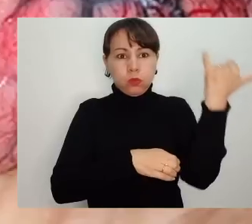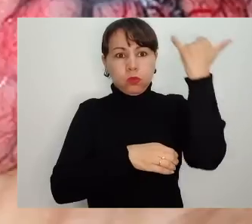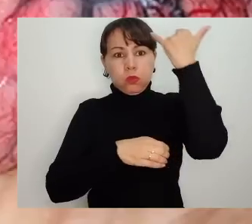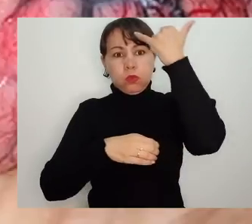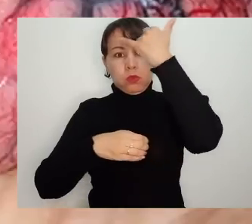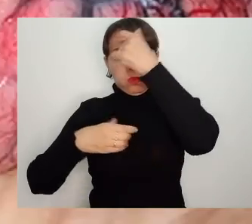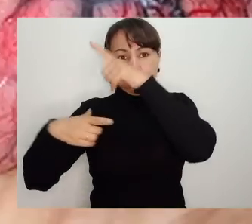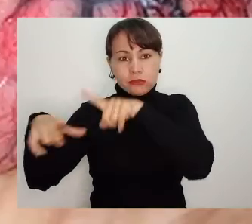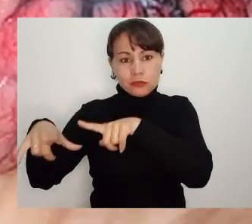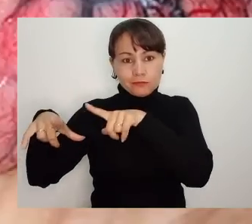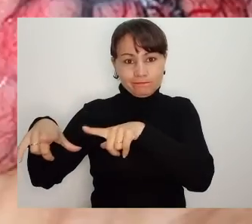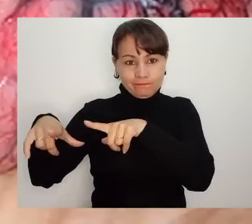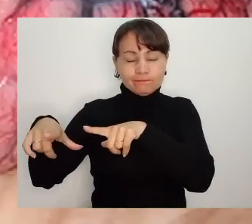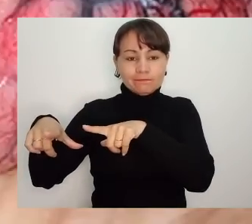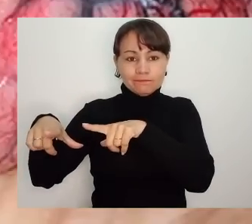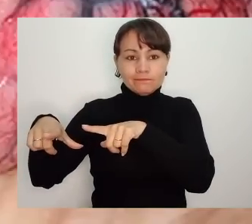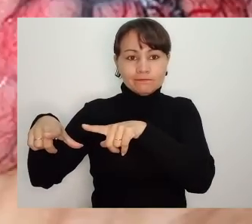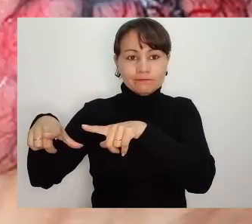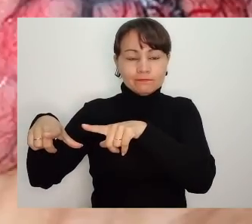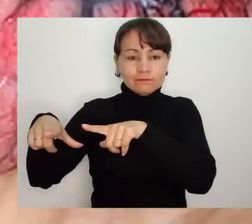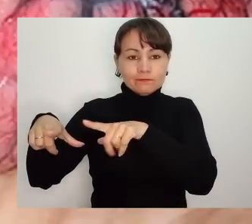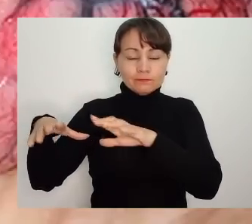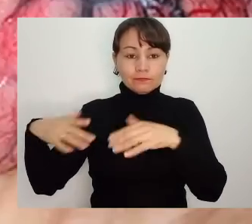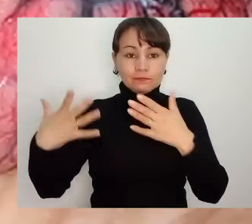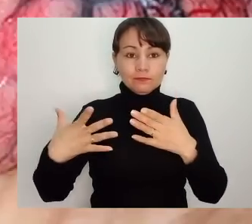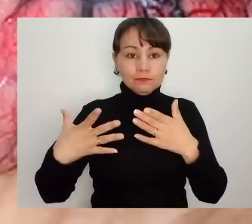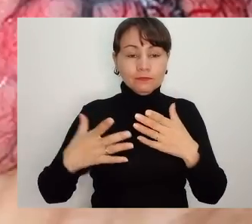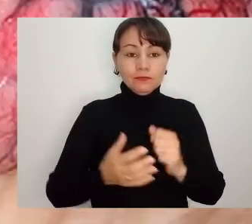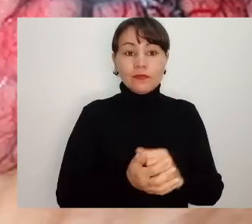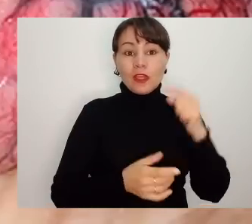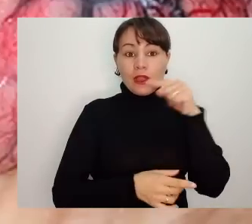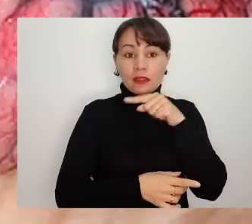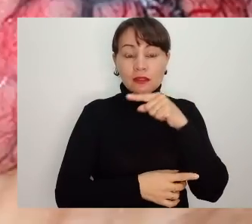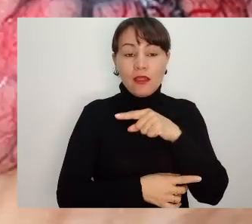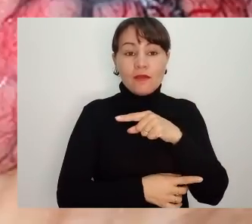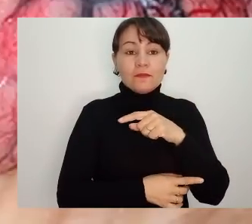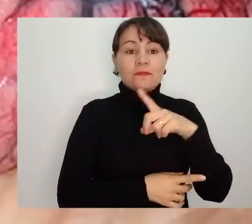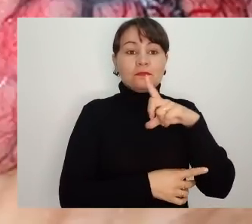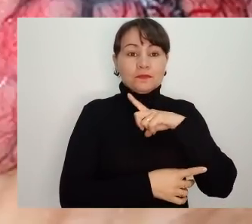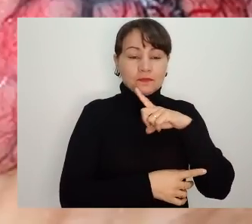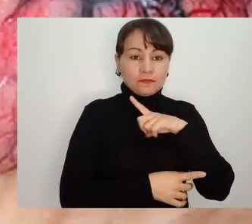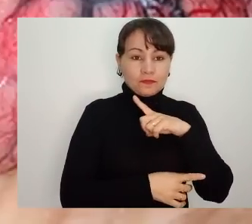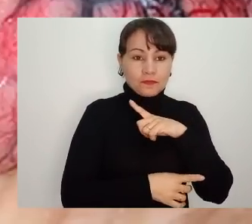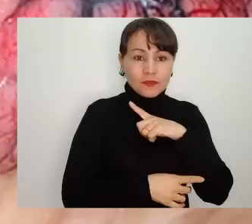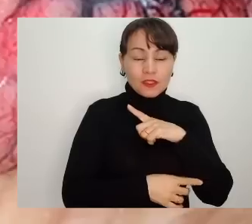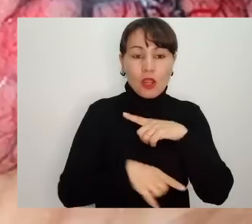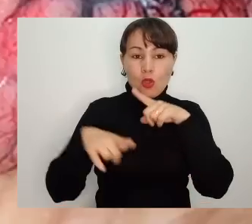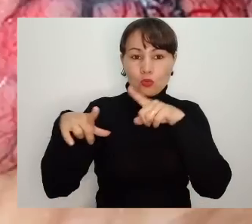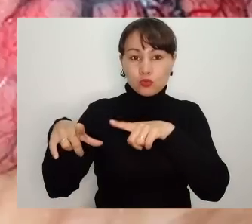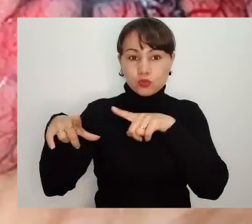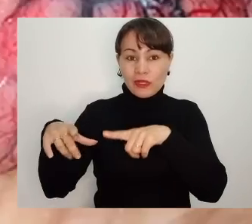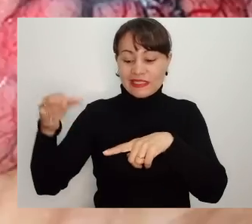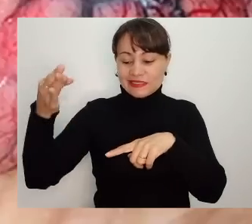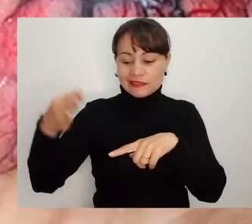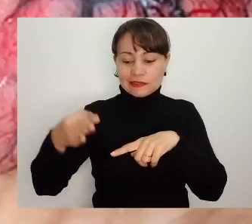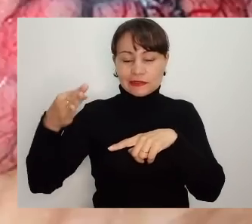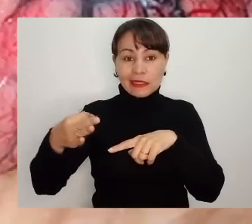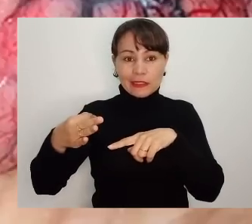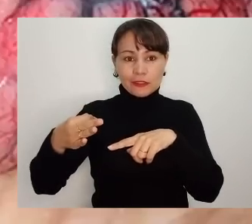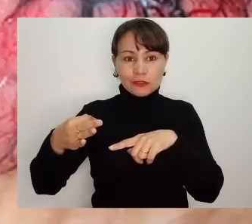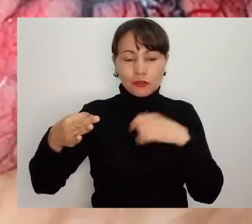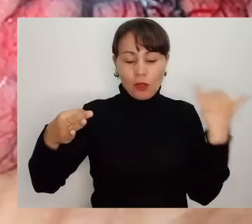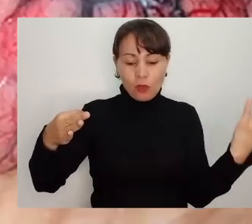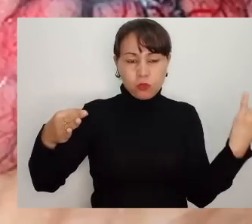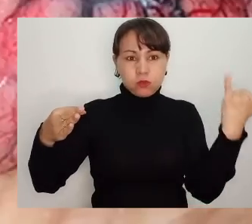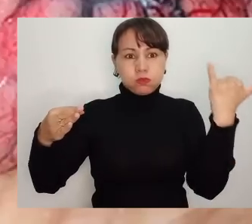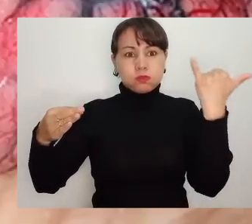respectivos alvos, nos seus respectivos locais, aonde lá vai ter receptores específicos